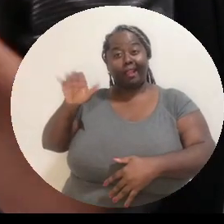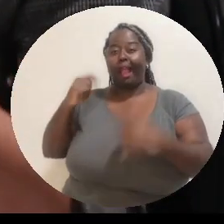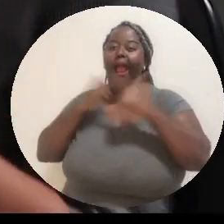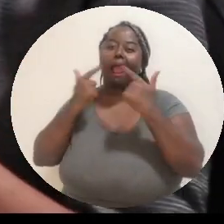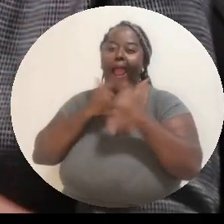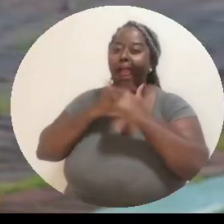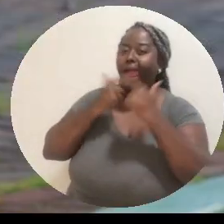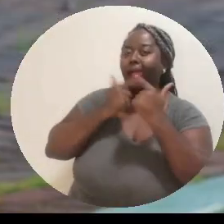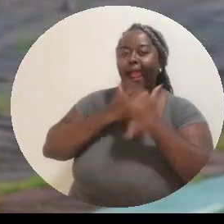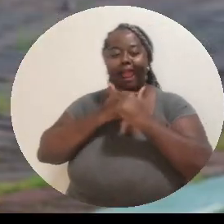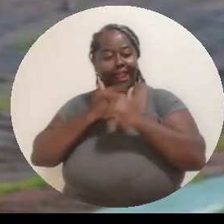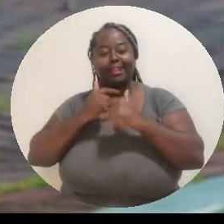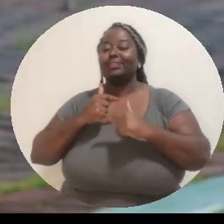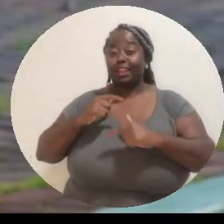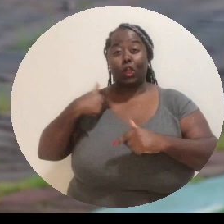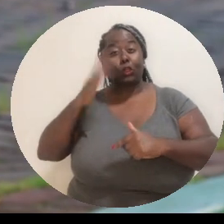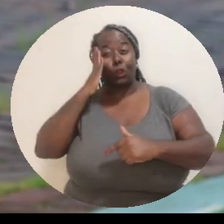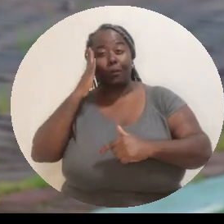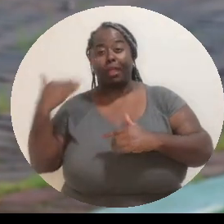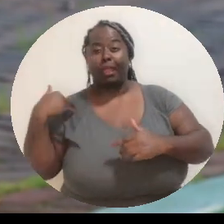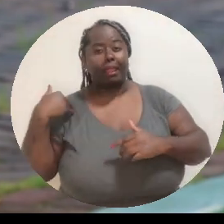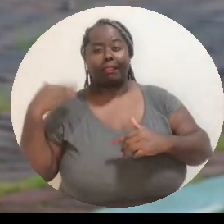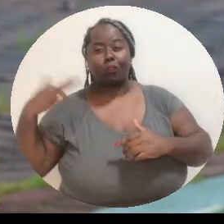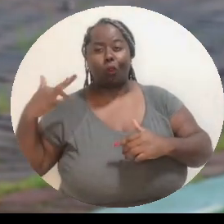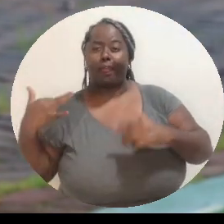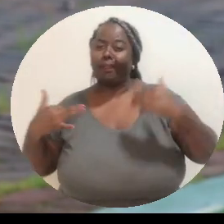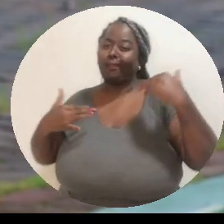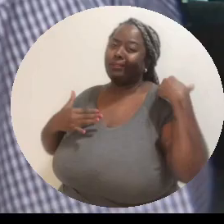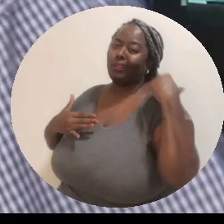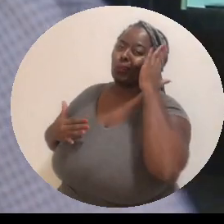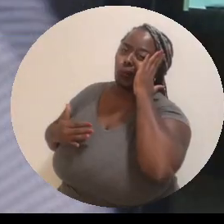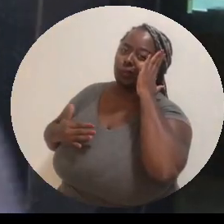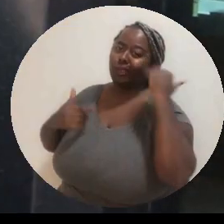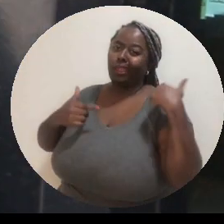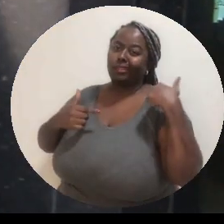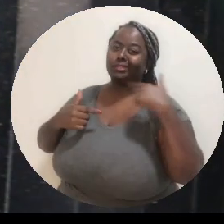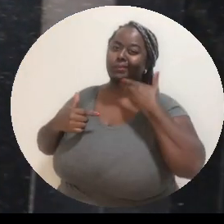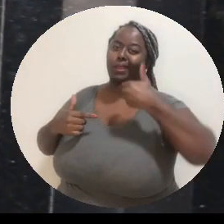corta. Pra dormir, eu tive que dormir do outro lado, porque o ombro tava doendo.